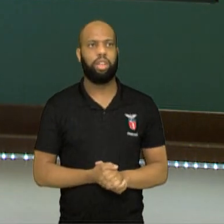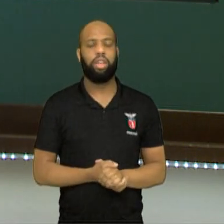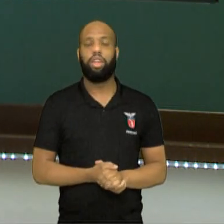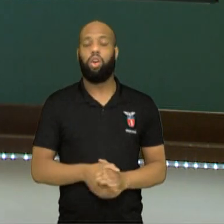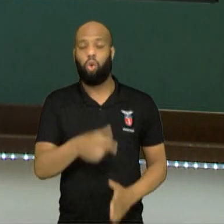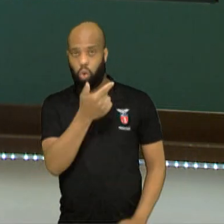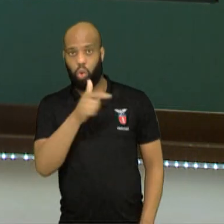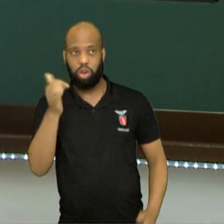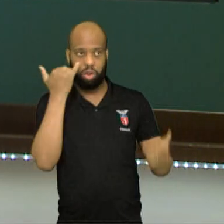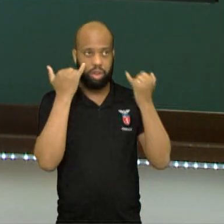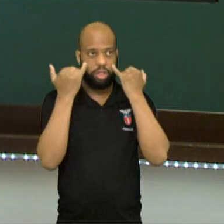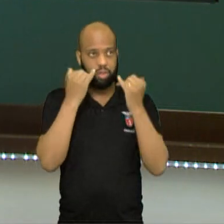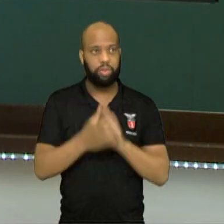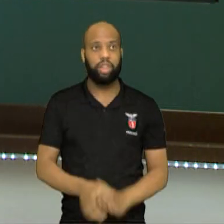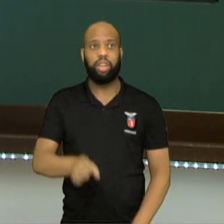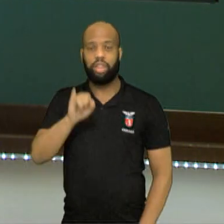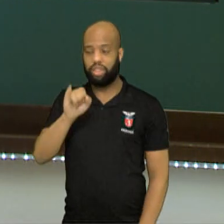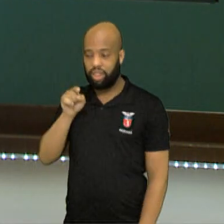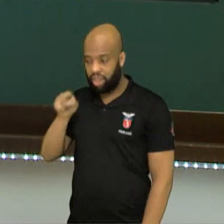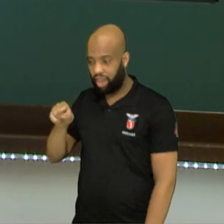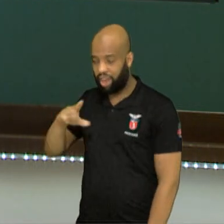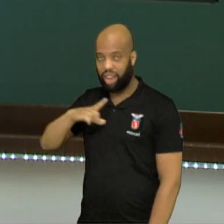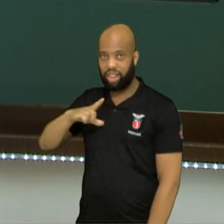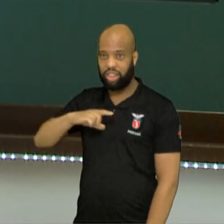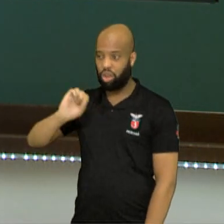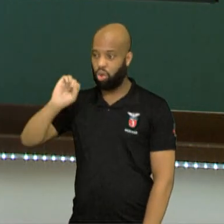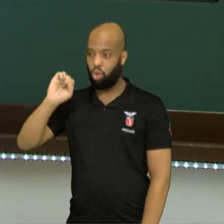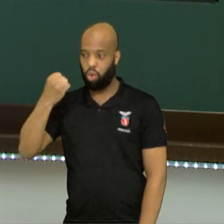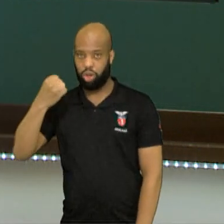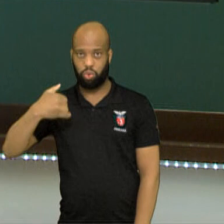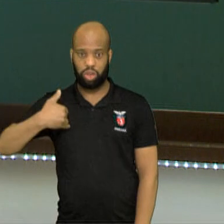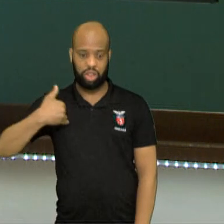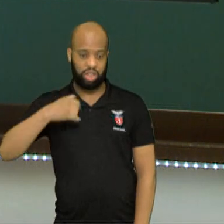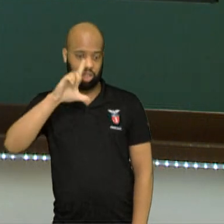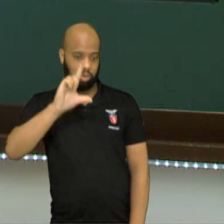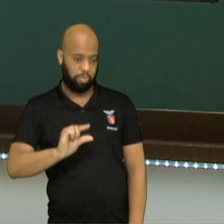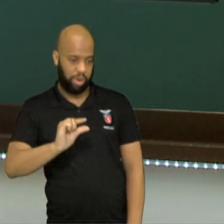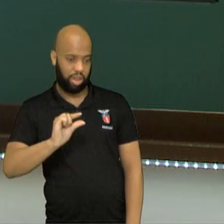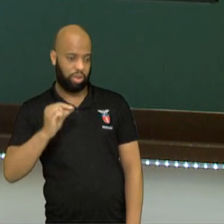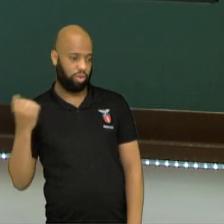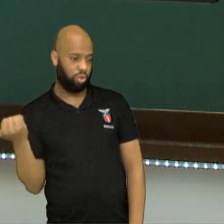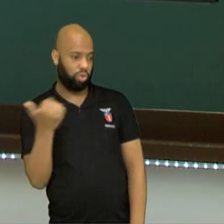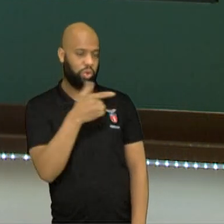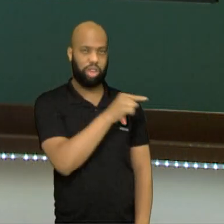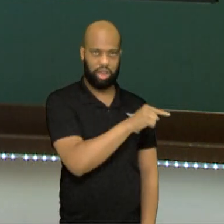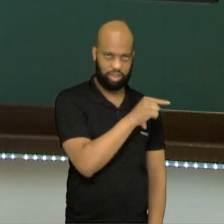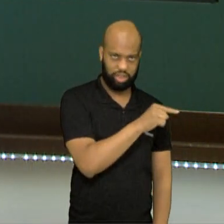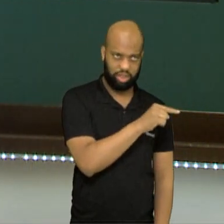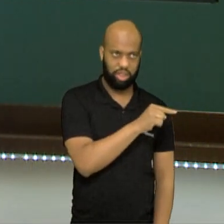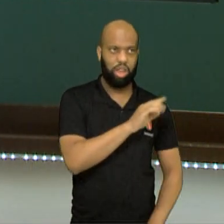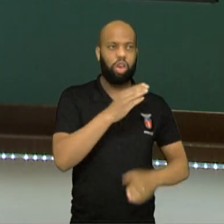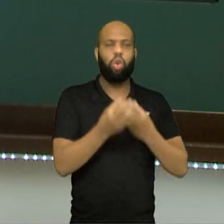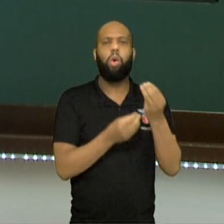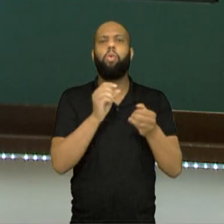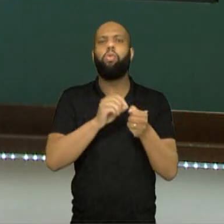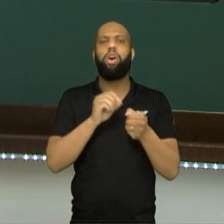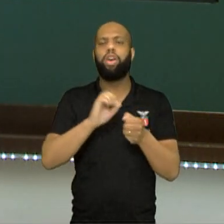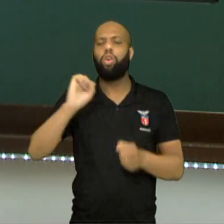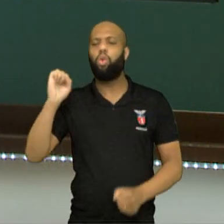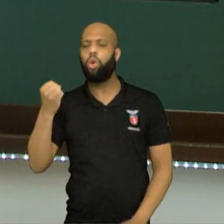Segunda informação importante. Se Maria tivesse 8 anos a menos, como é que eu faço 8 anos a menos alguma